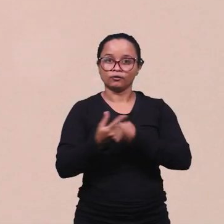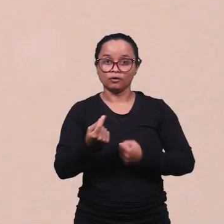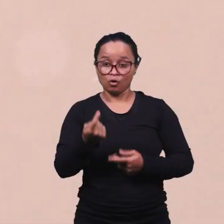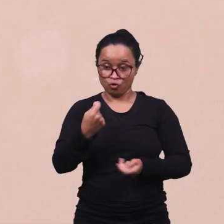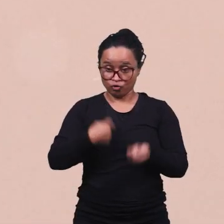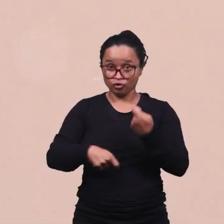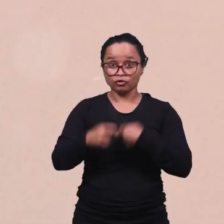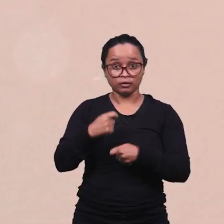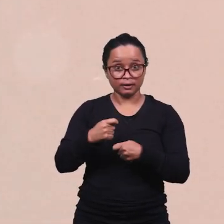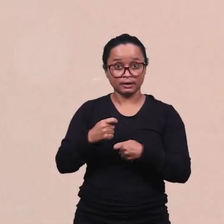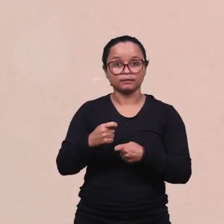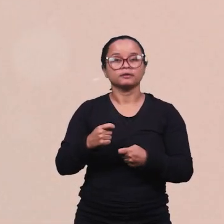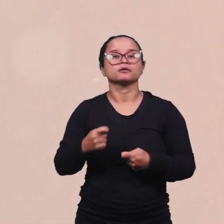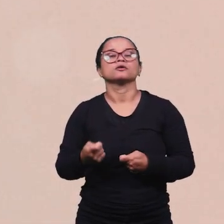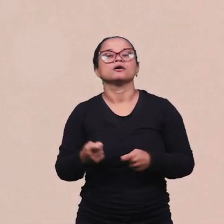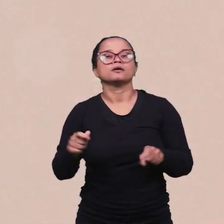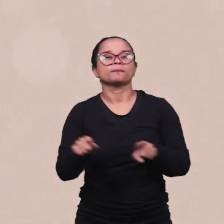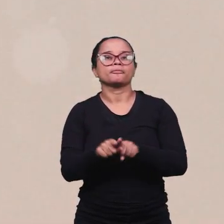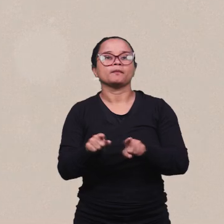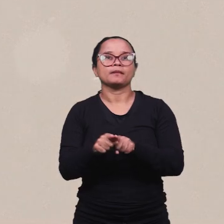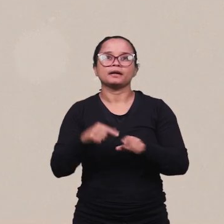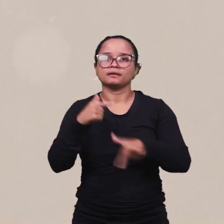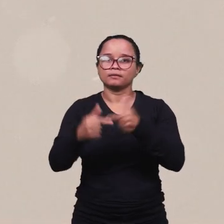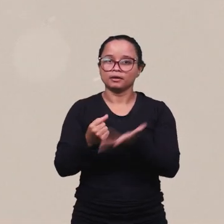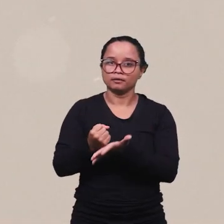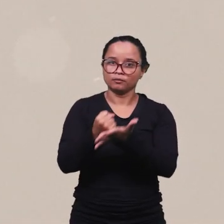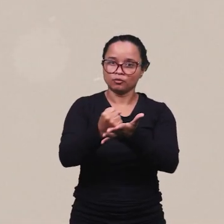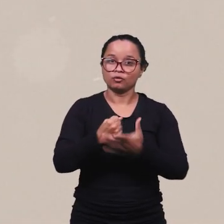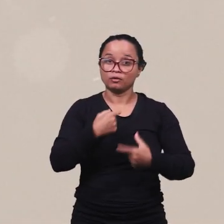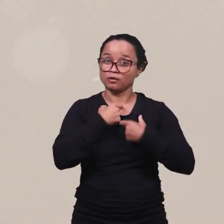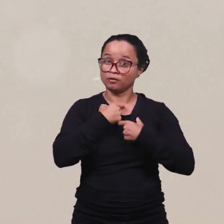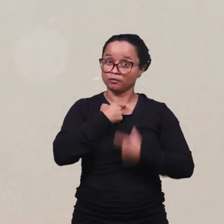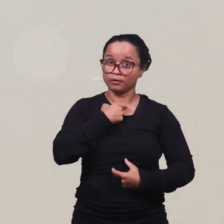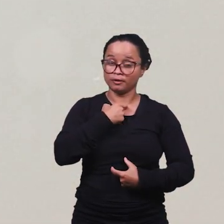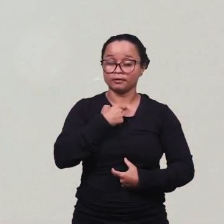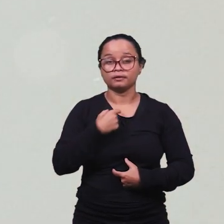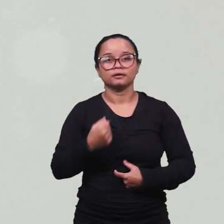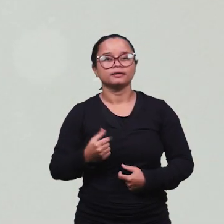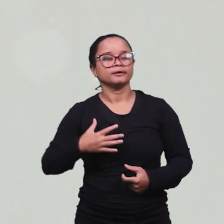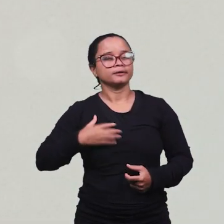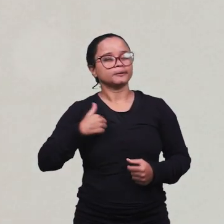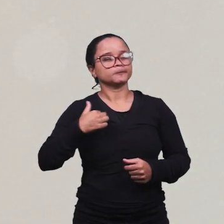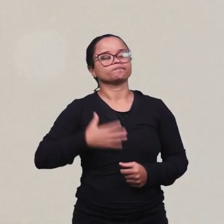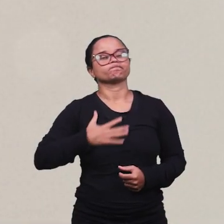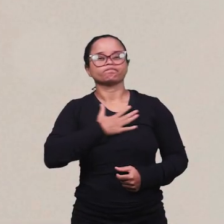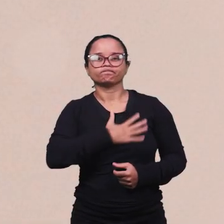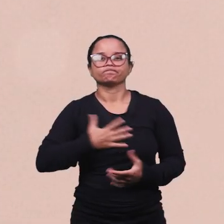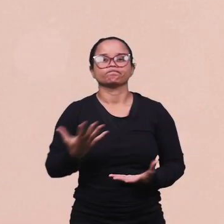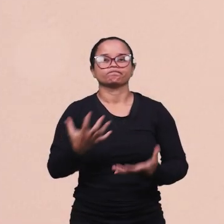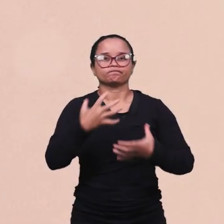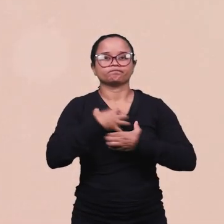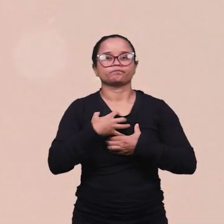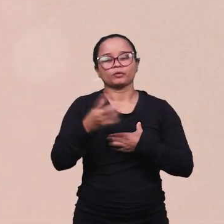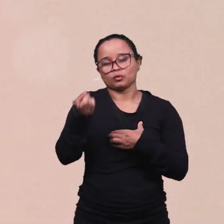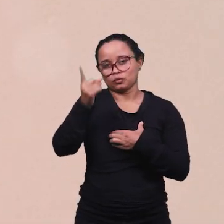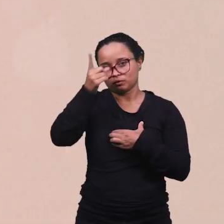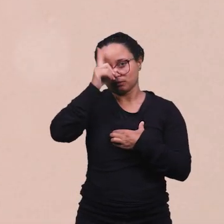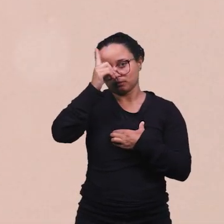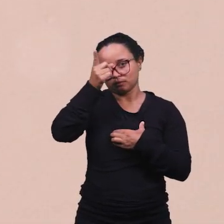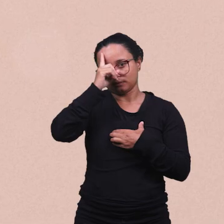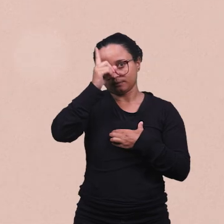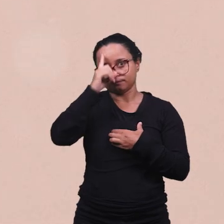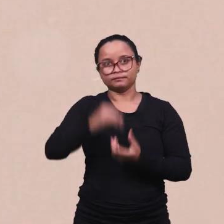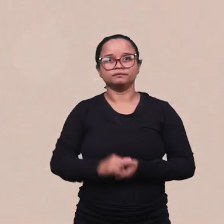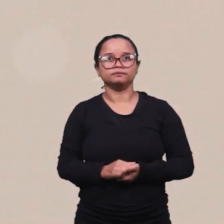trabalho na assistência aos obreiros. E tenho o prazer de todos